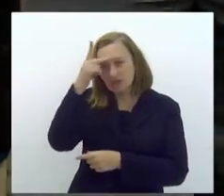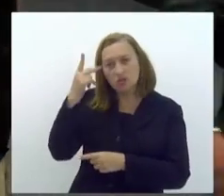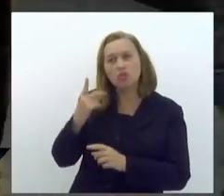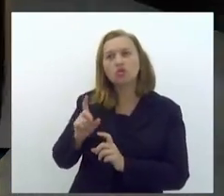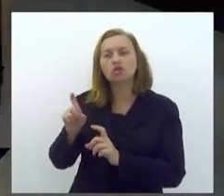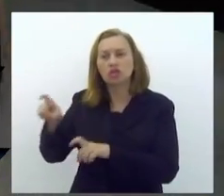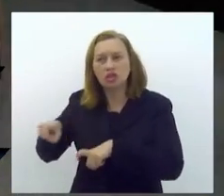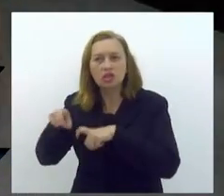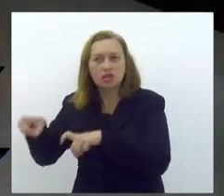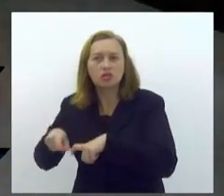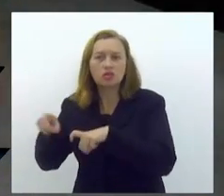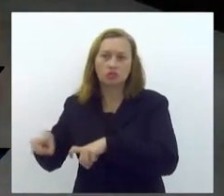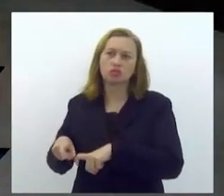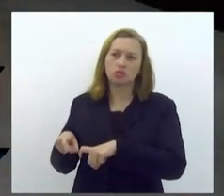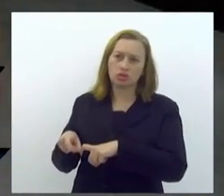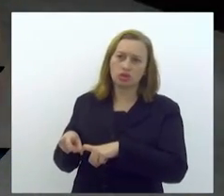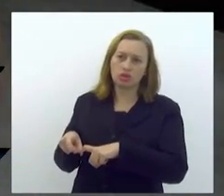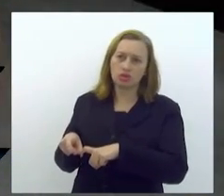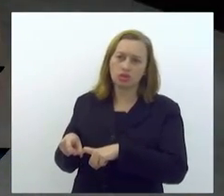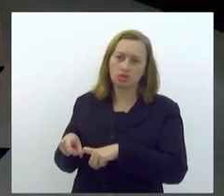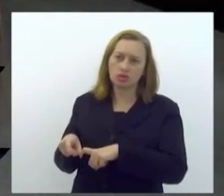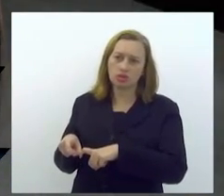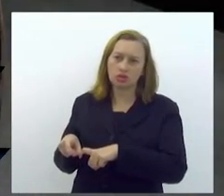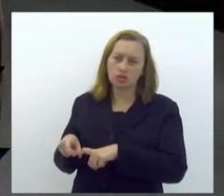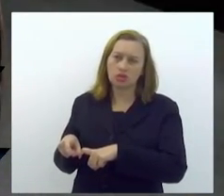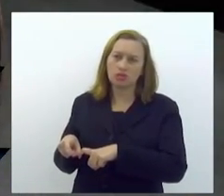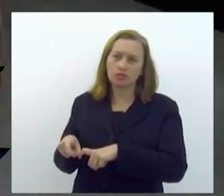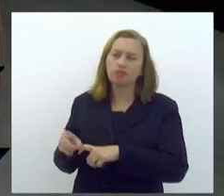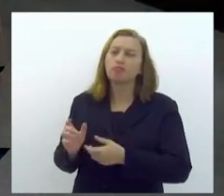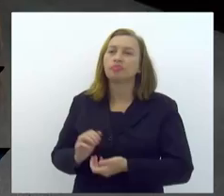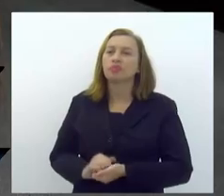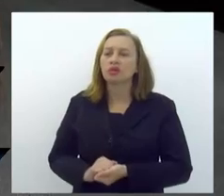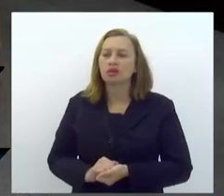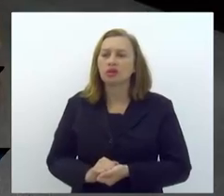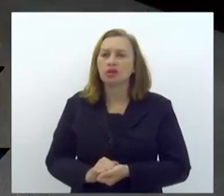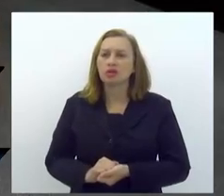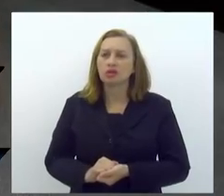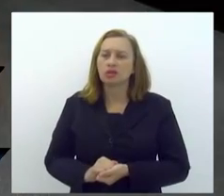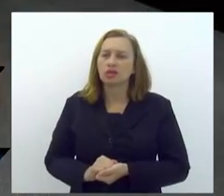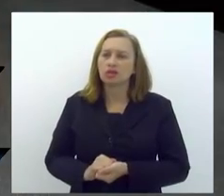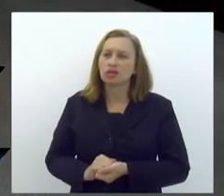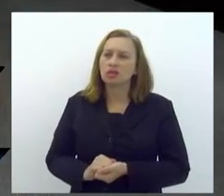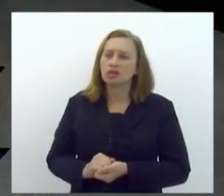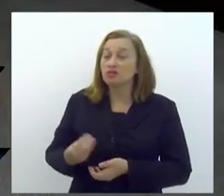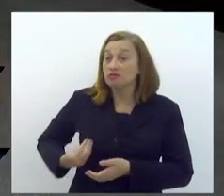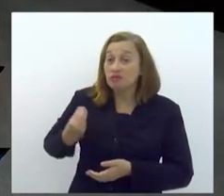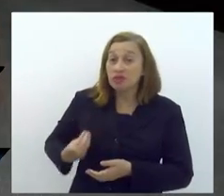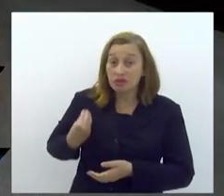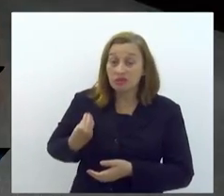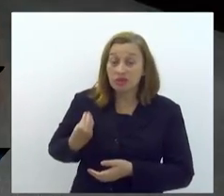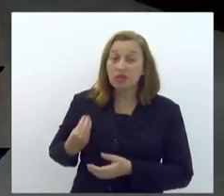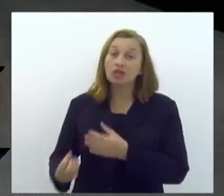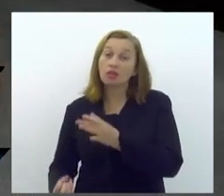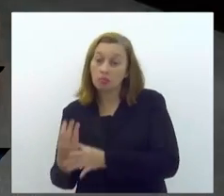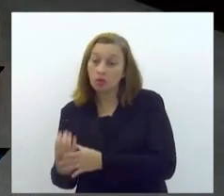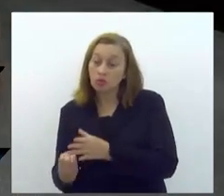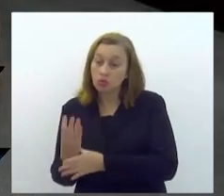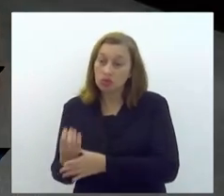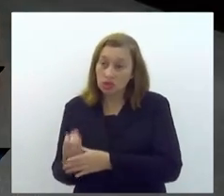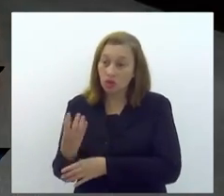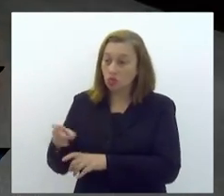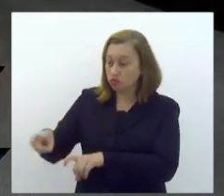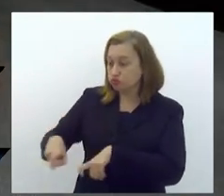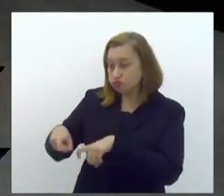famílias de imigrantes que ali se se instalaram e que vivem da produção rural e